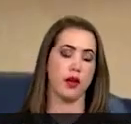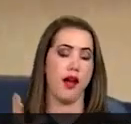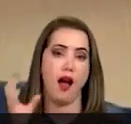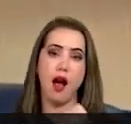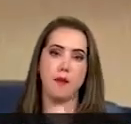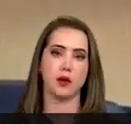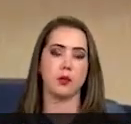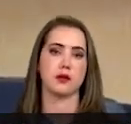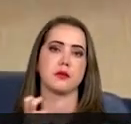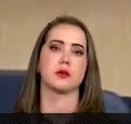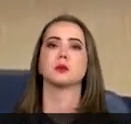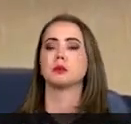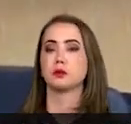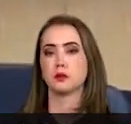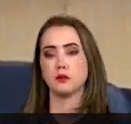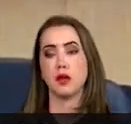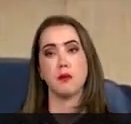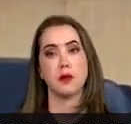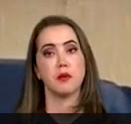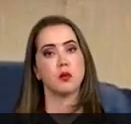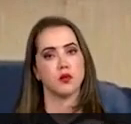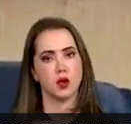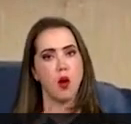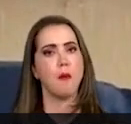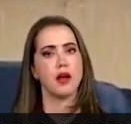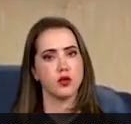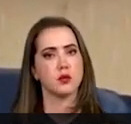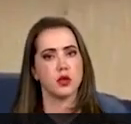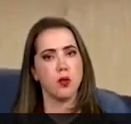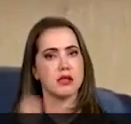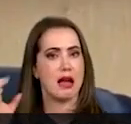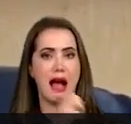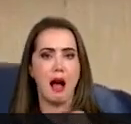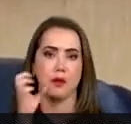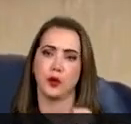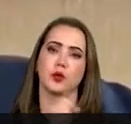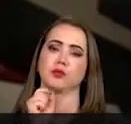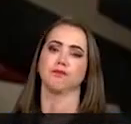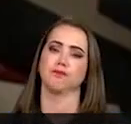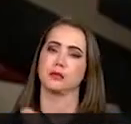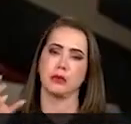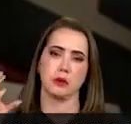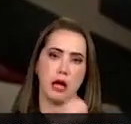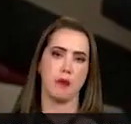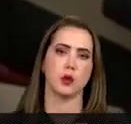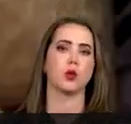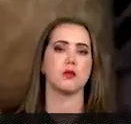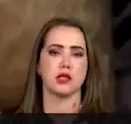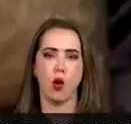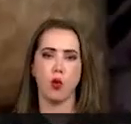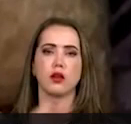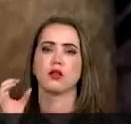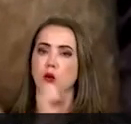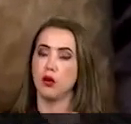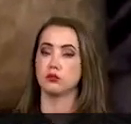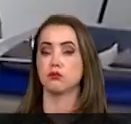a fazer é procurar um especialista e iniciar o tratamento o mais rápido possível. O tratamento precoce